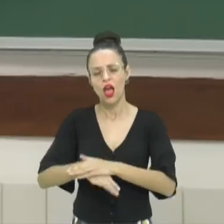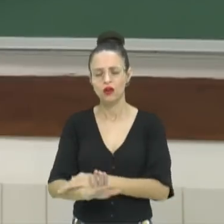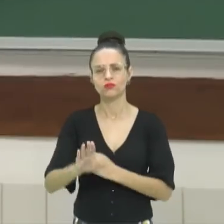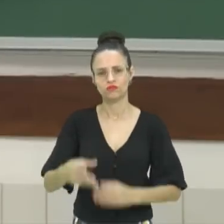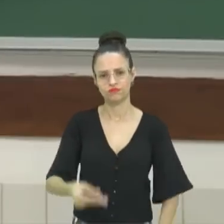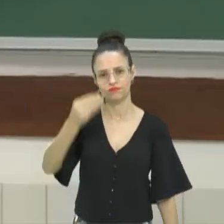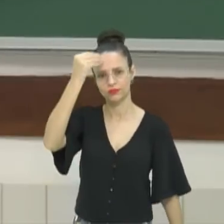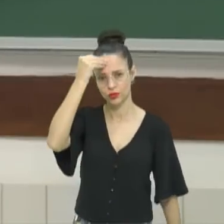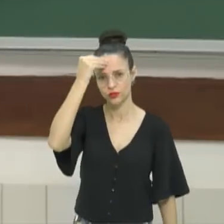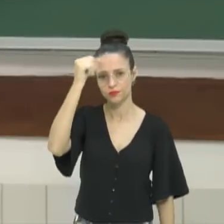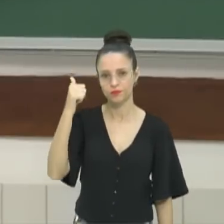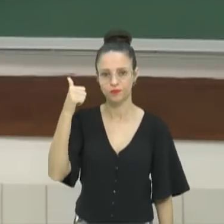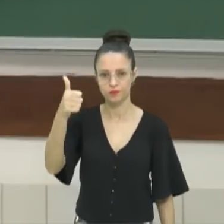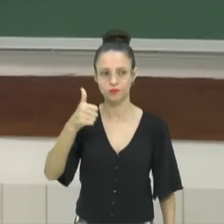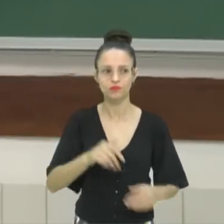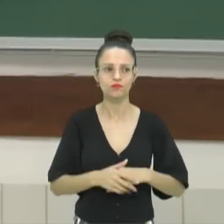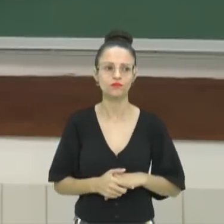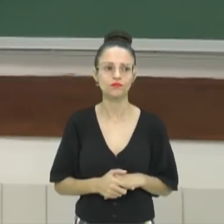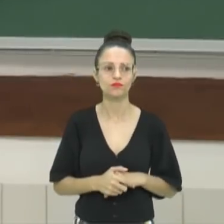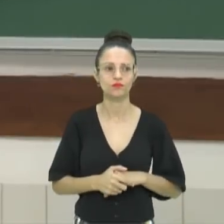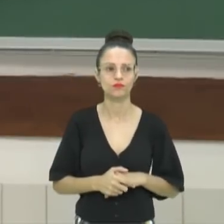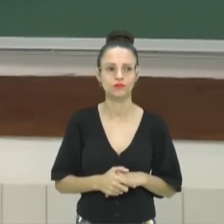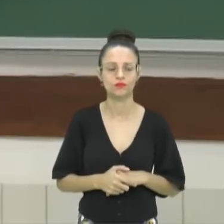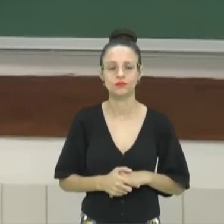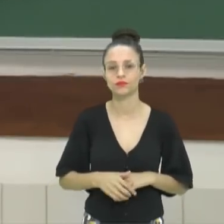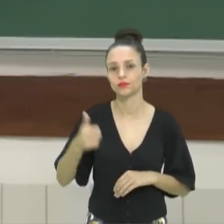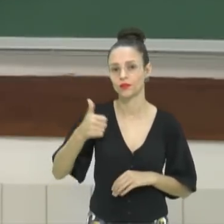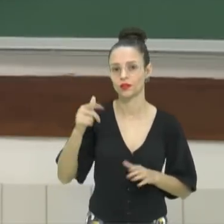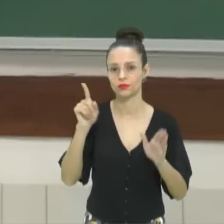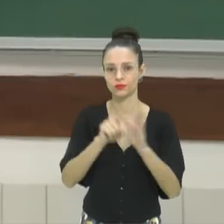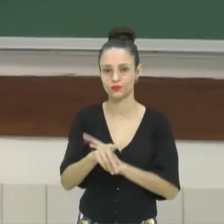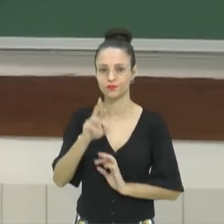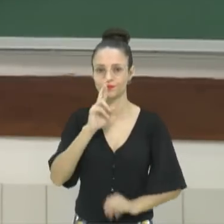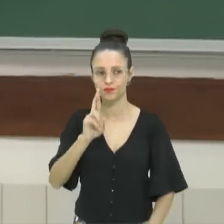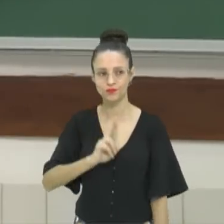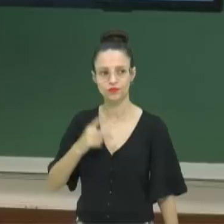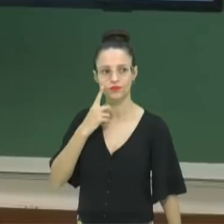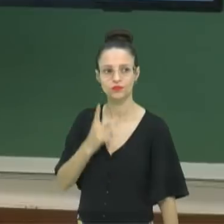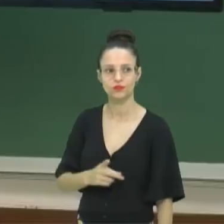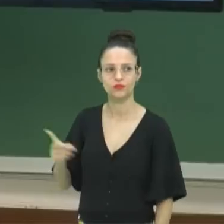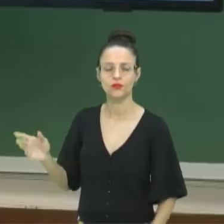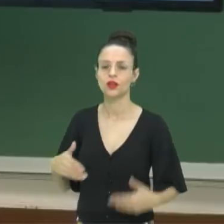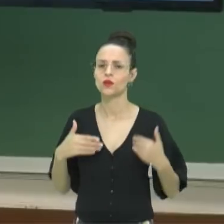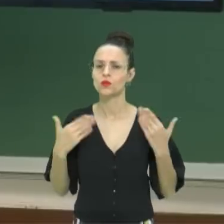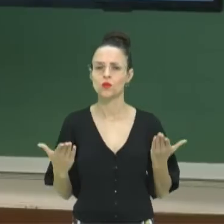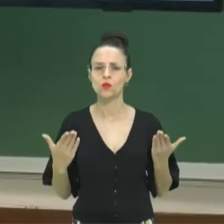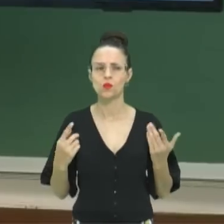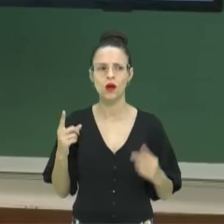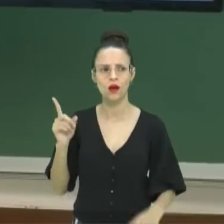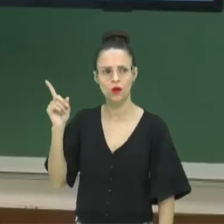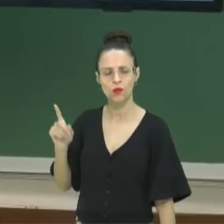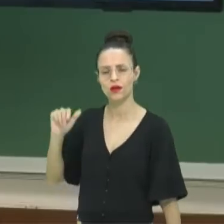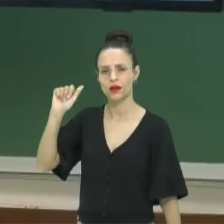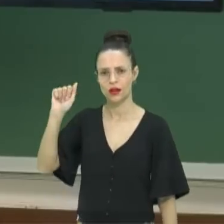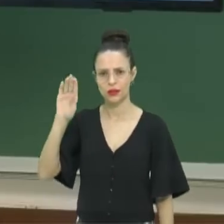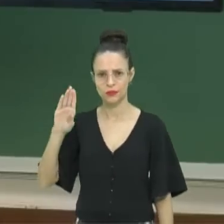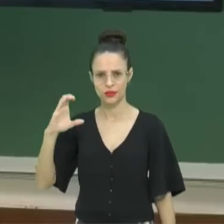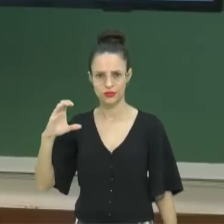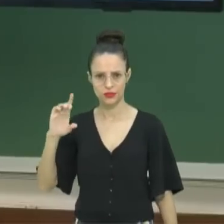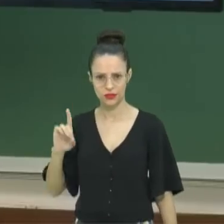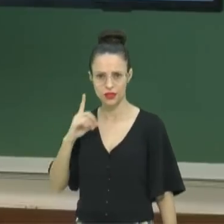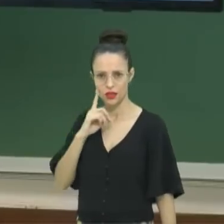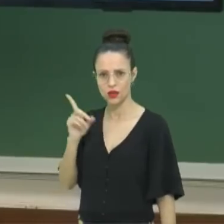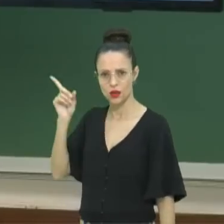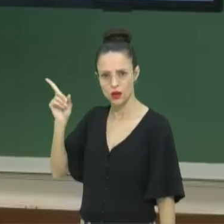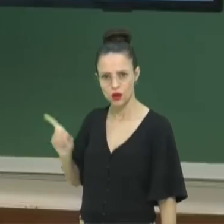você memoriza, ok? Primeiro quiz. Vamos lá? Em qual das alternativas